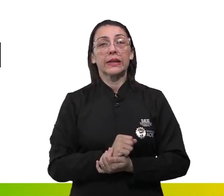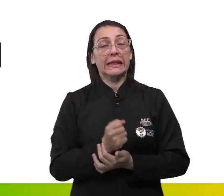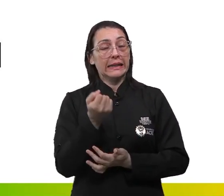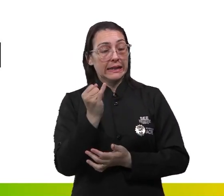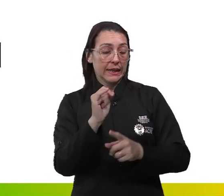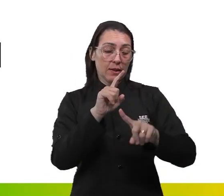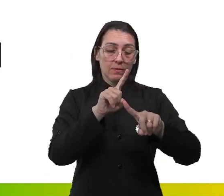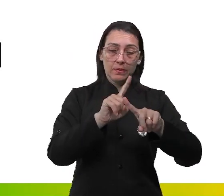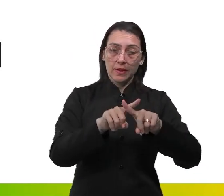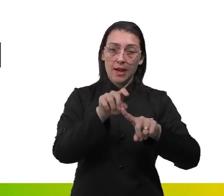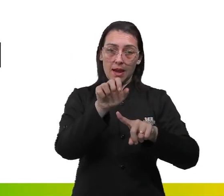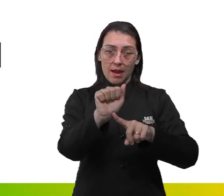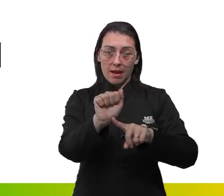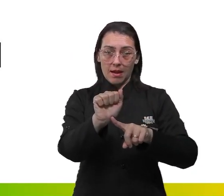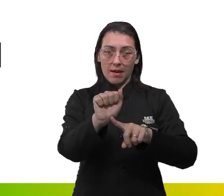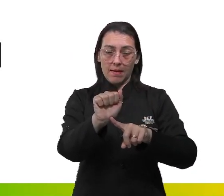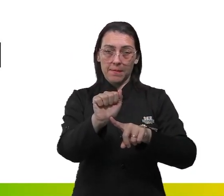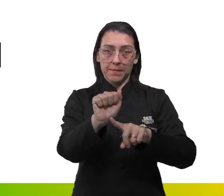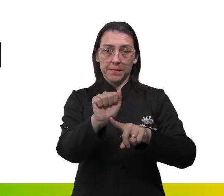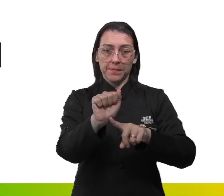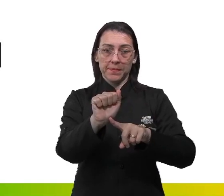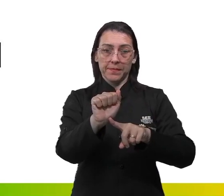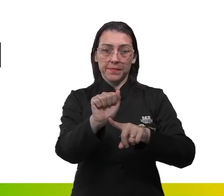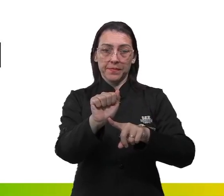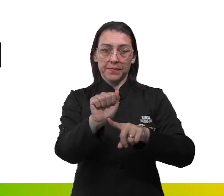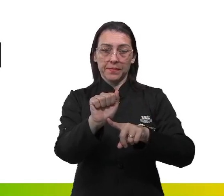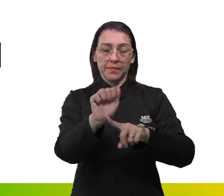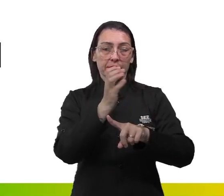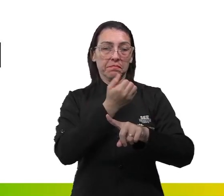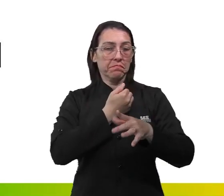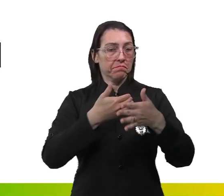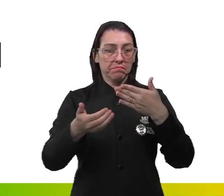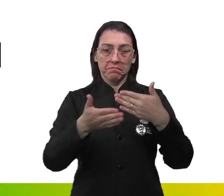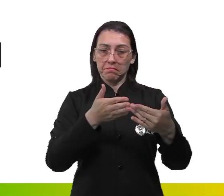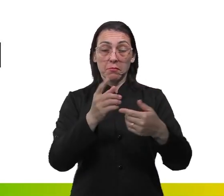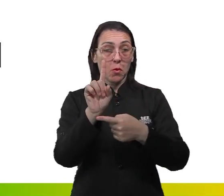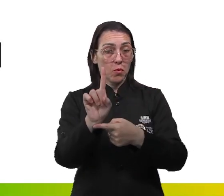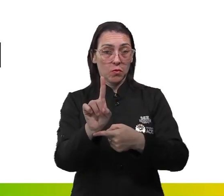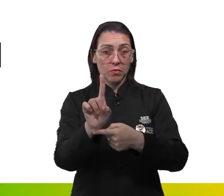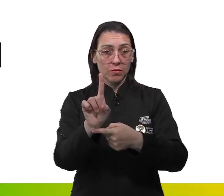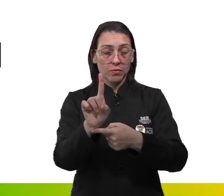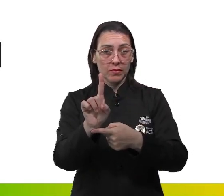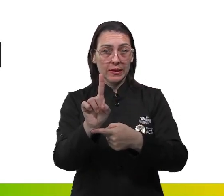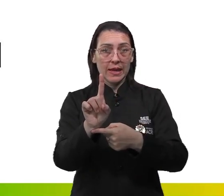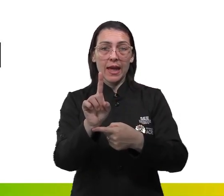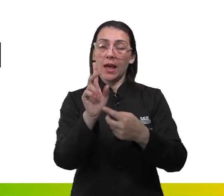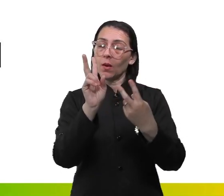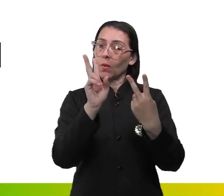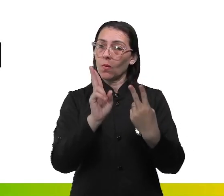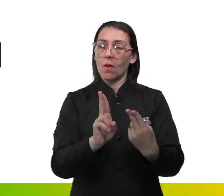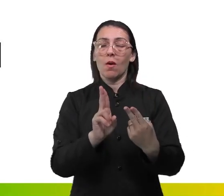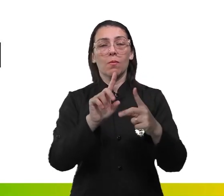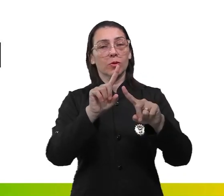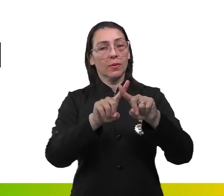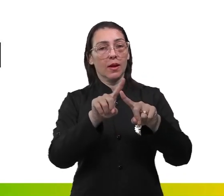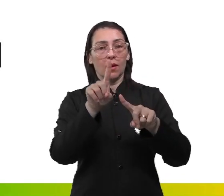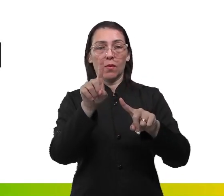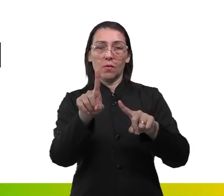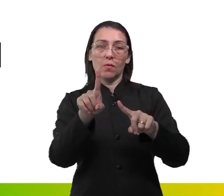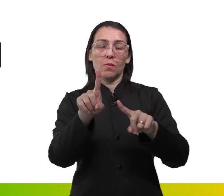você multiplica A, esse A é um número qualquer, por 1, isso é a mesma coisa que multiplicar